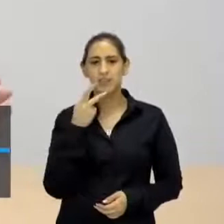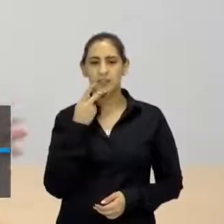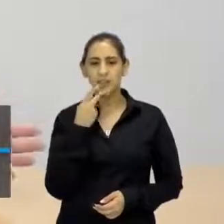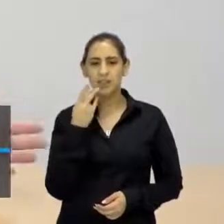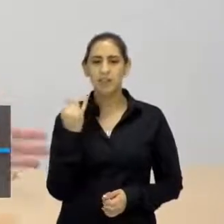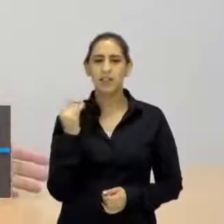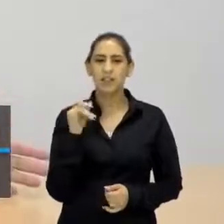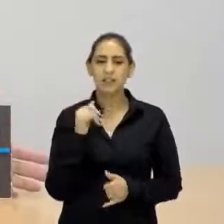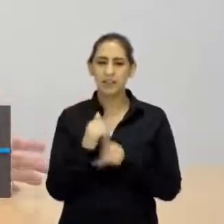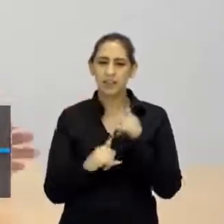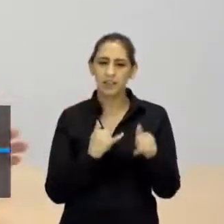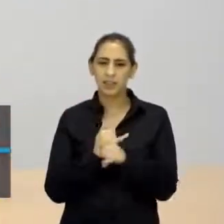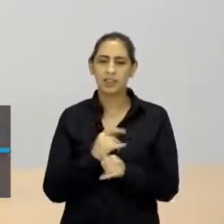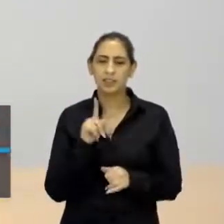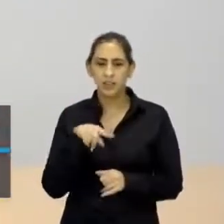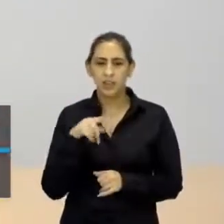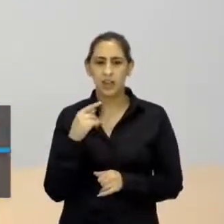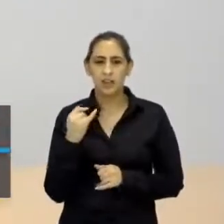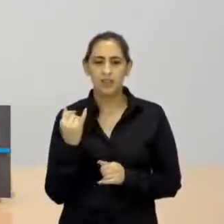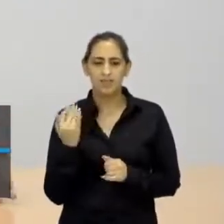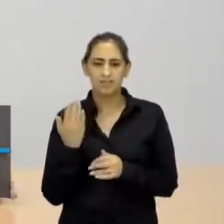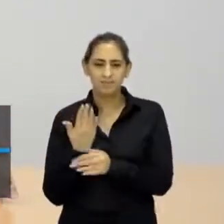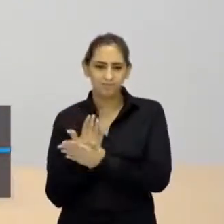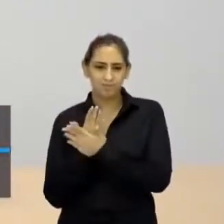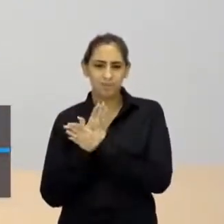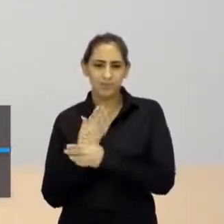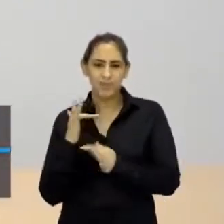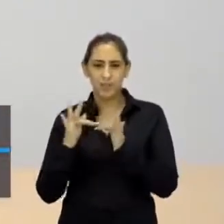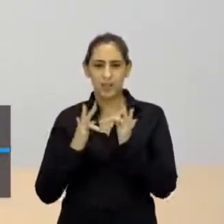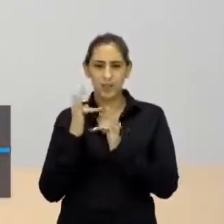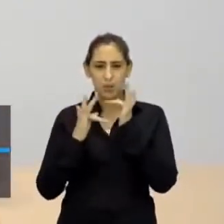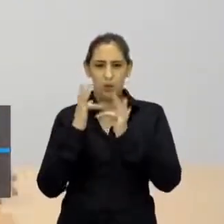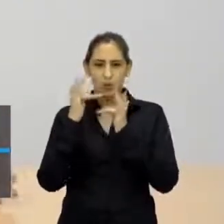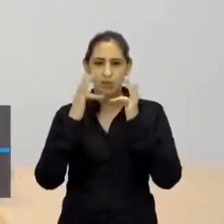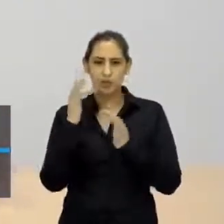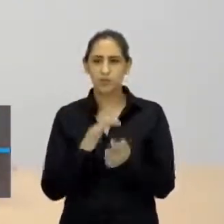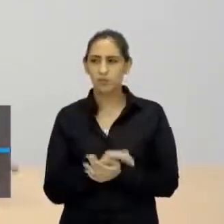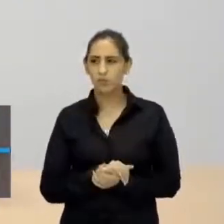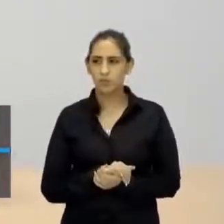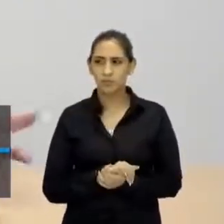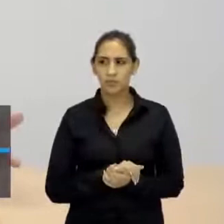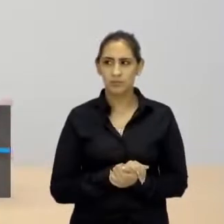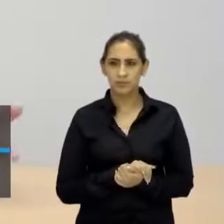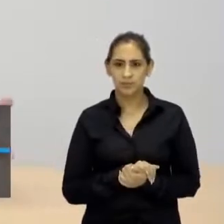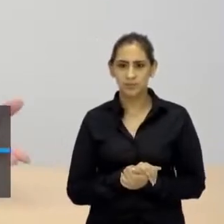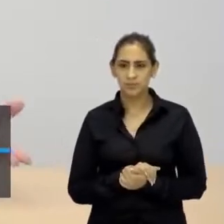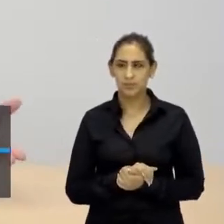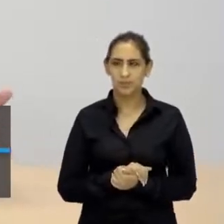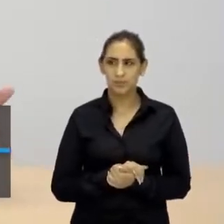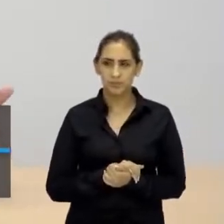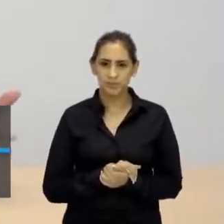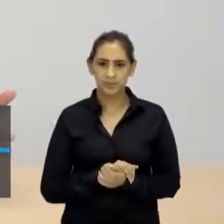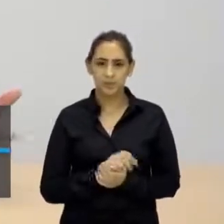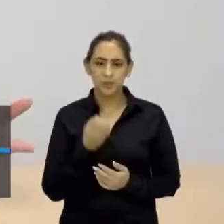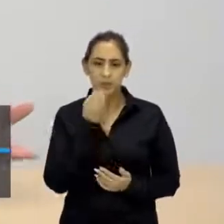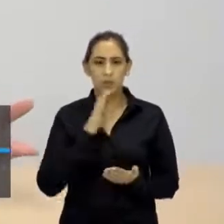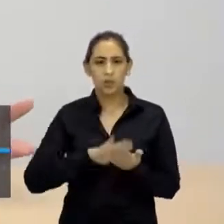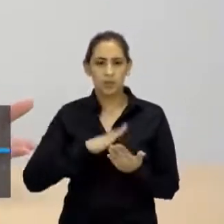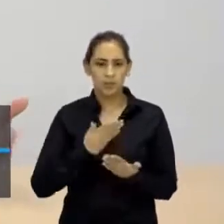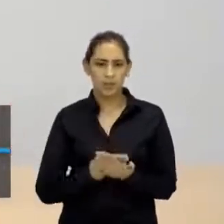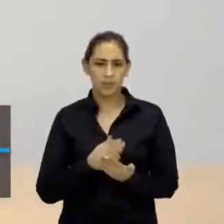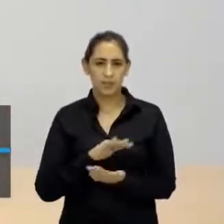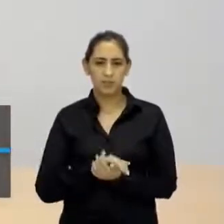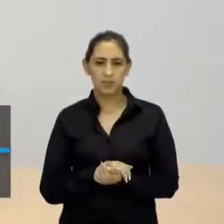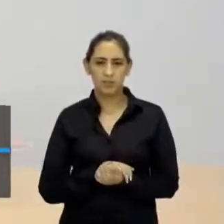a internet é um suporte tecnológico. A Pronatália já fala que é a boa